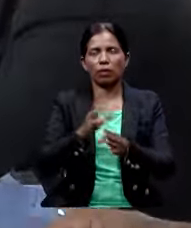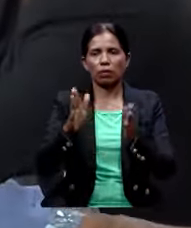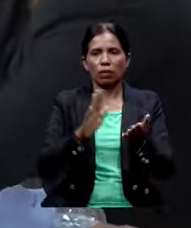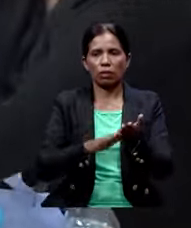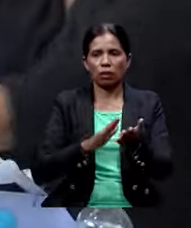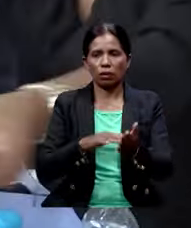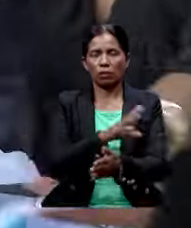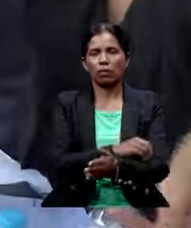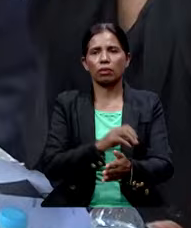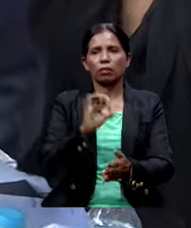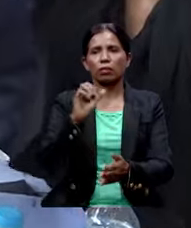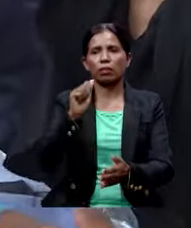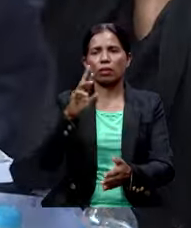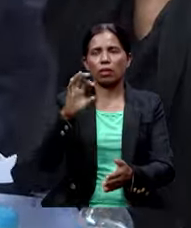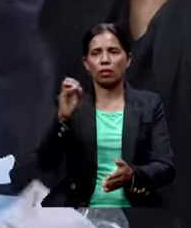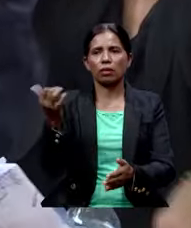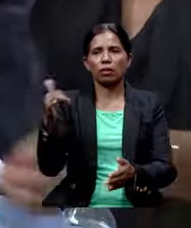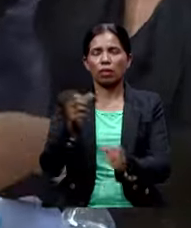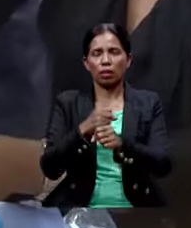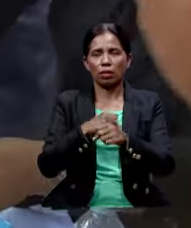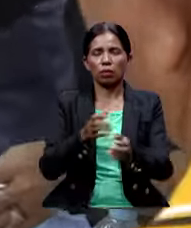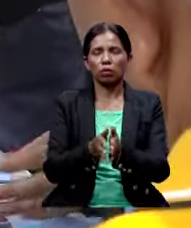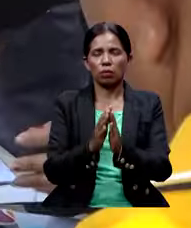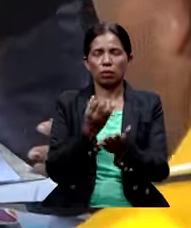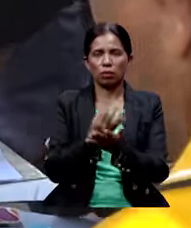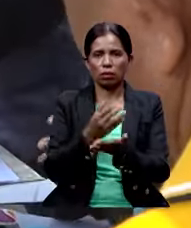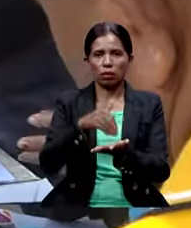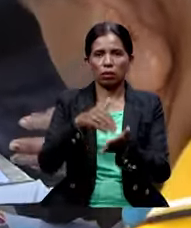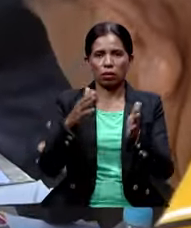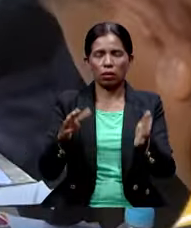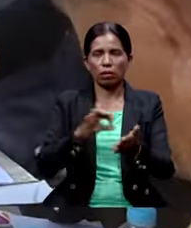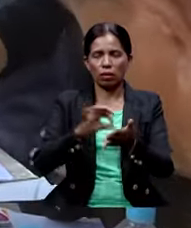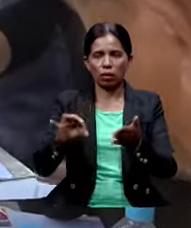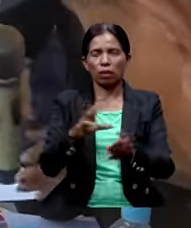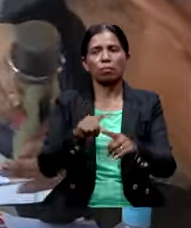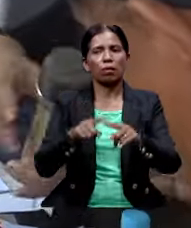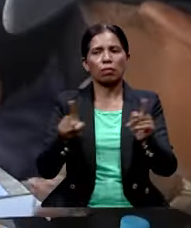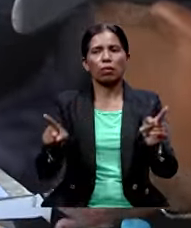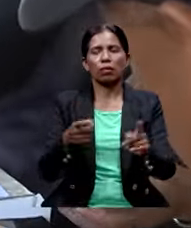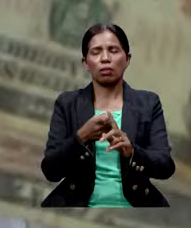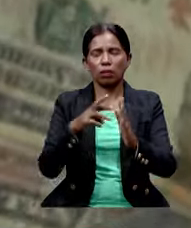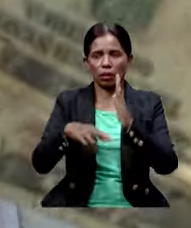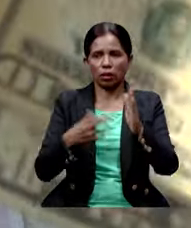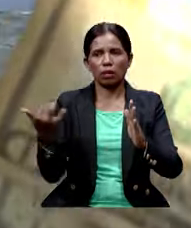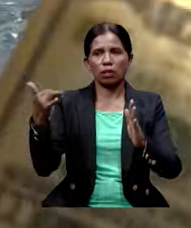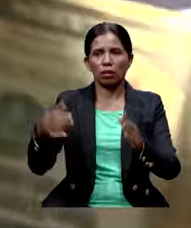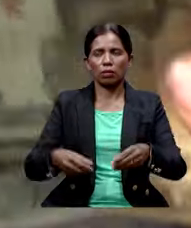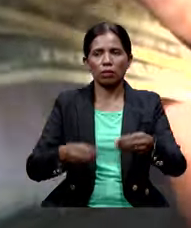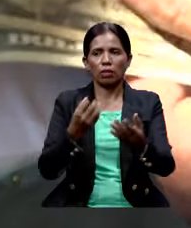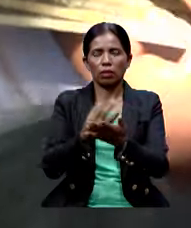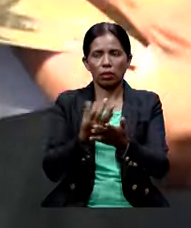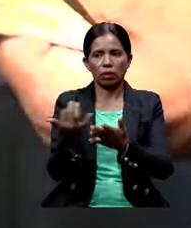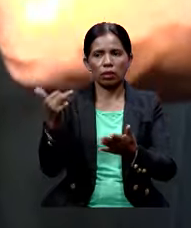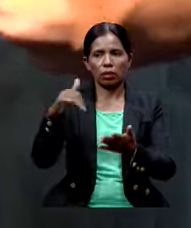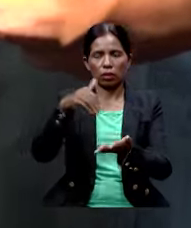Basiku Sentral Farol Hateten, sira halo ona kobransa ba estudante ho di halo registrasaun, mai beho sirkularne, sira devolve fali osan sirne